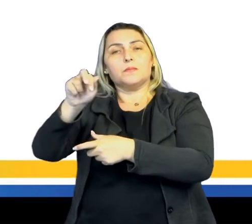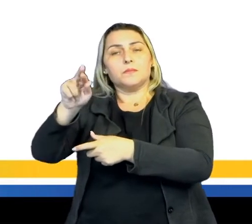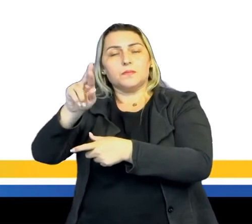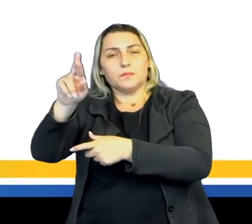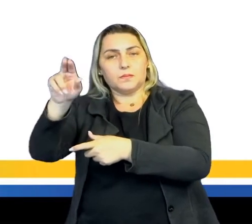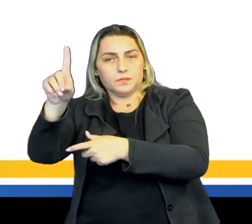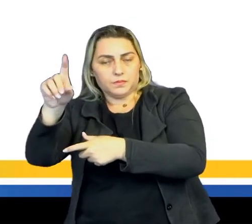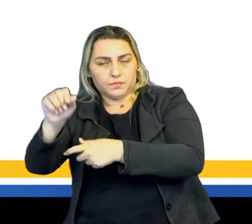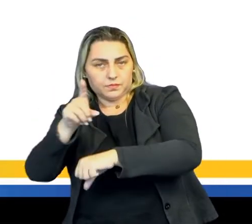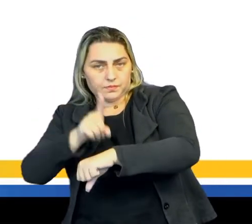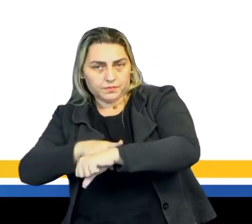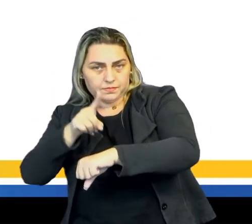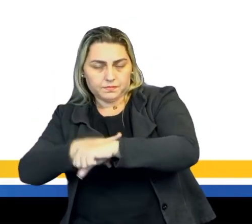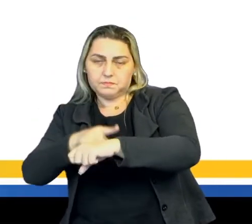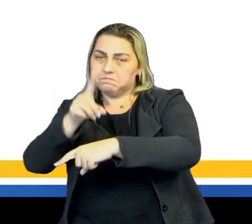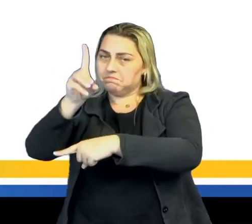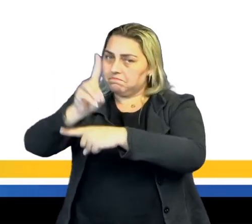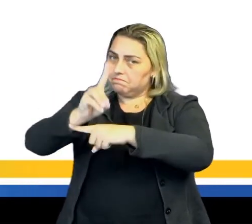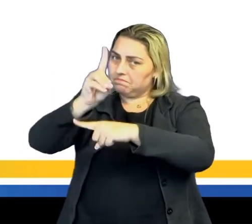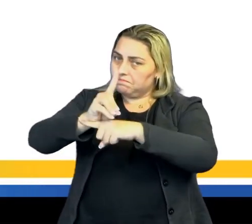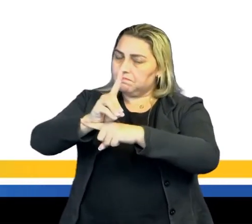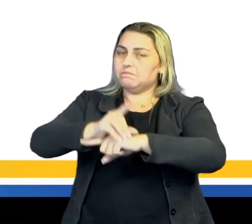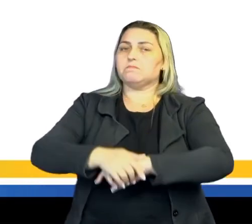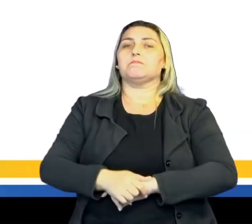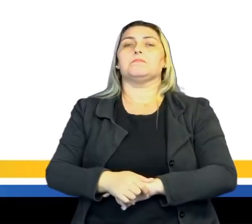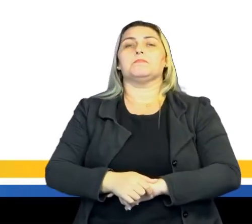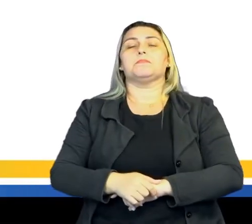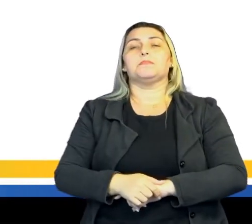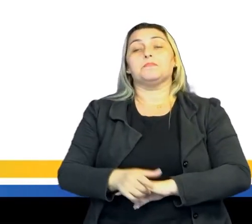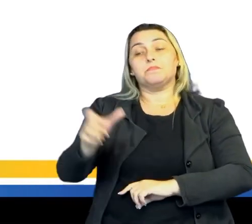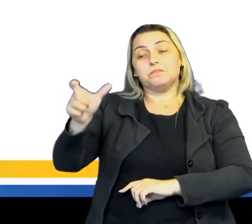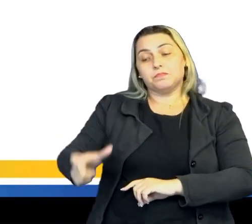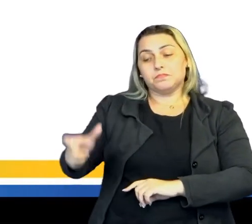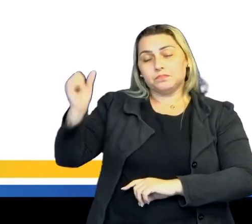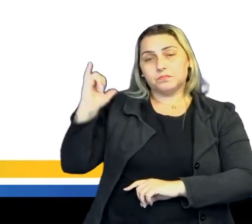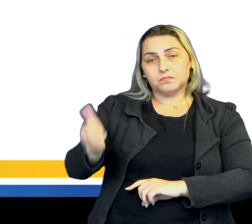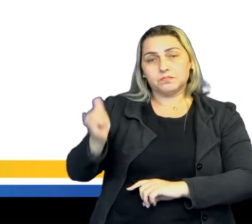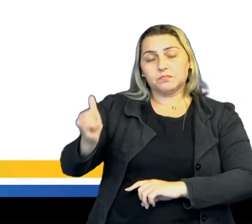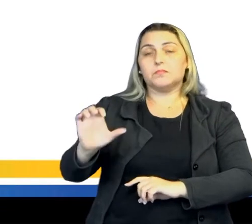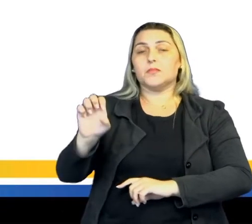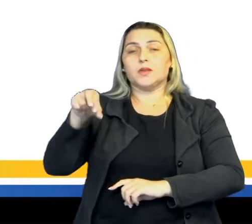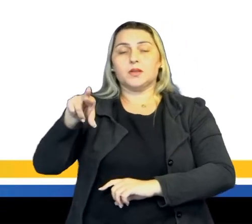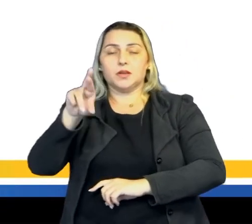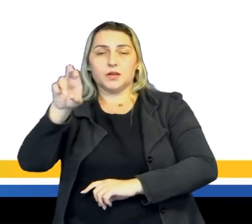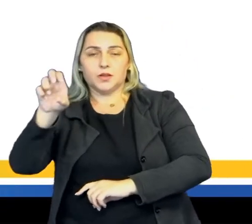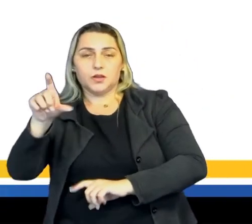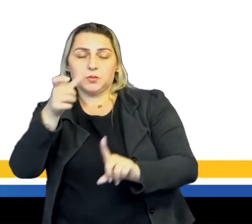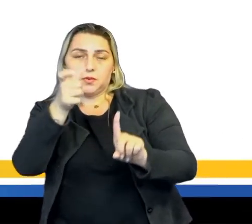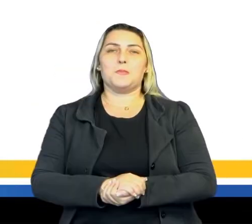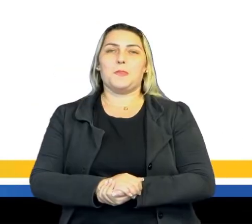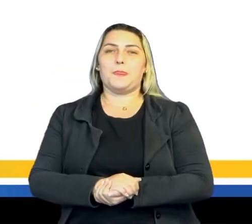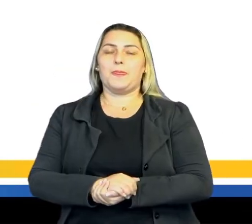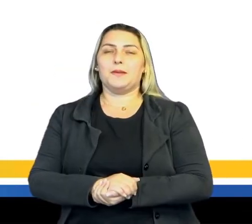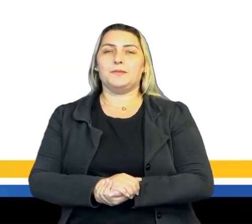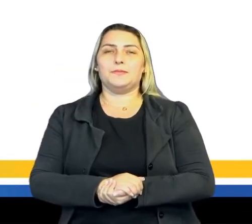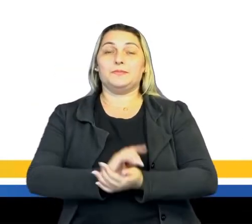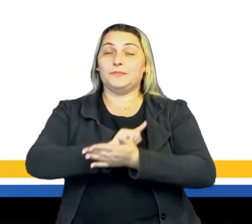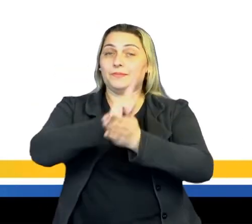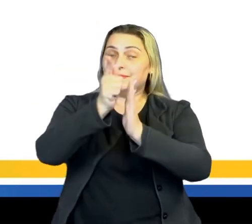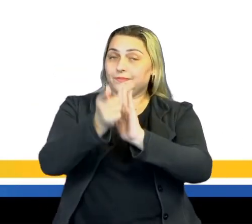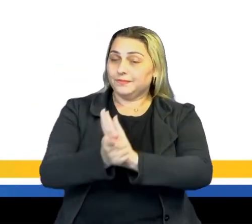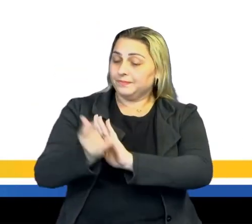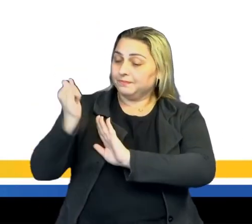fácil, né? É a letra D, não é, pessoal? Narrador, enredo, personagem, tempo.